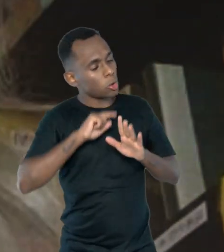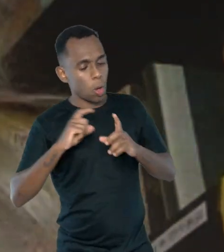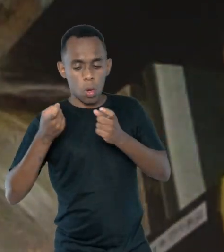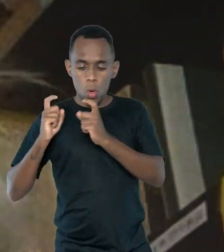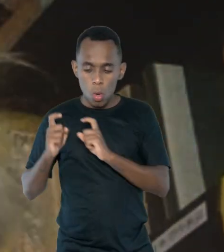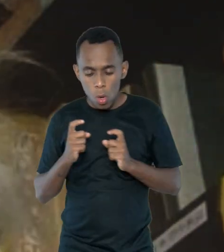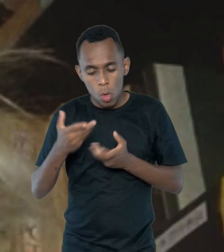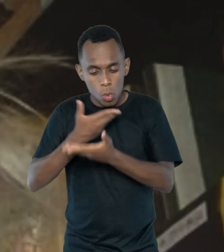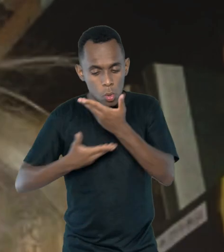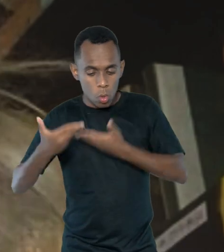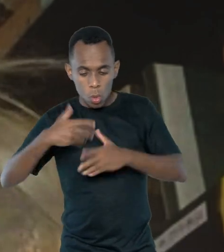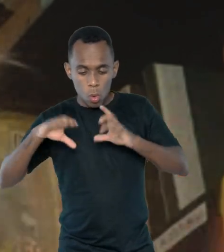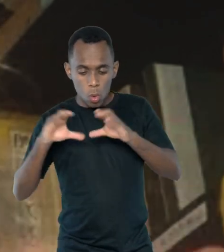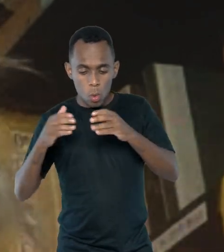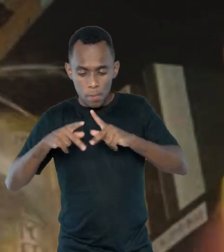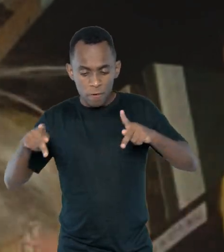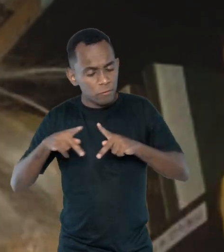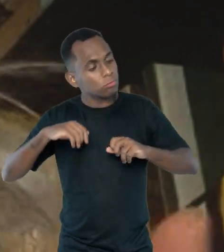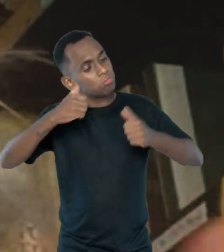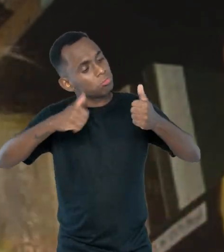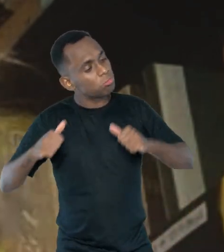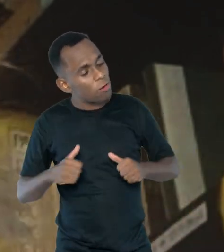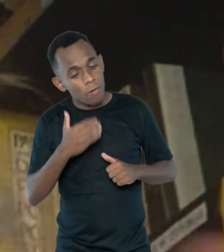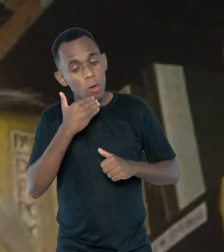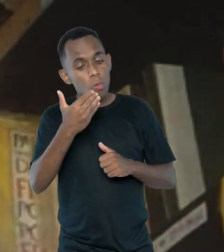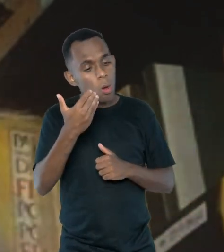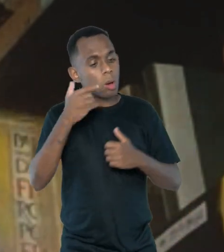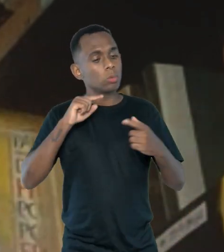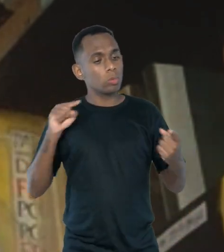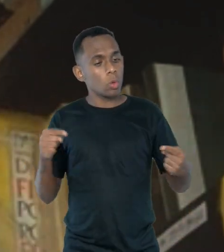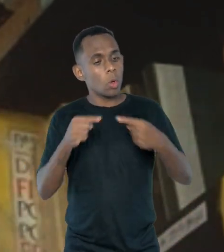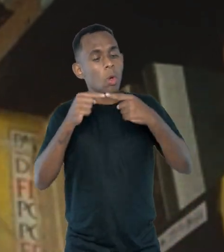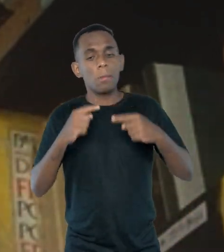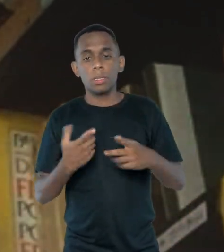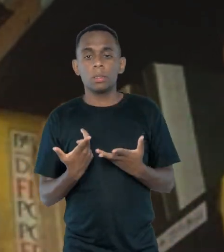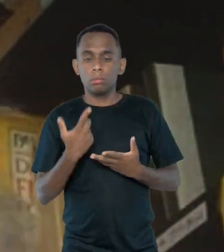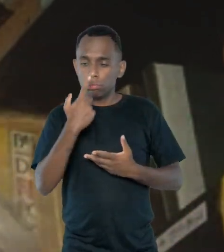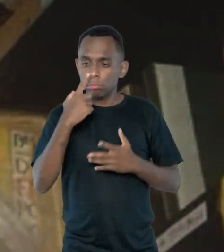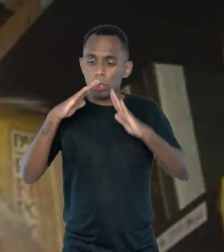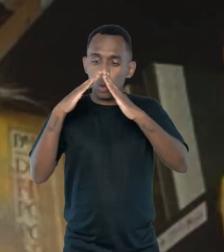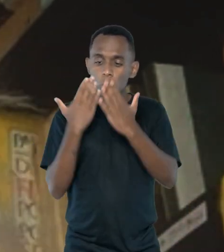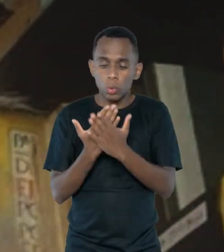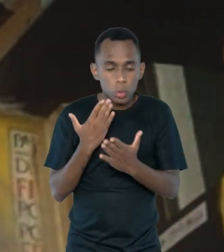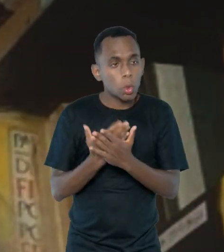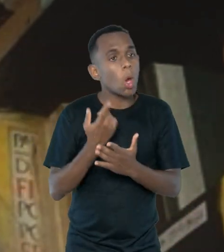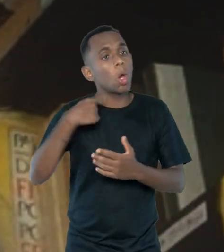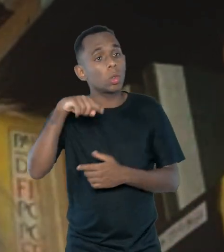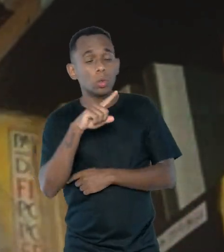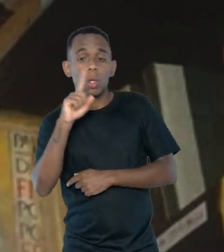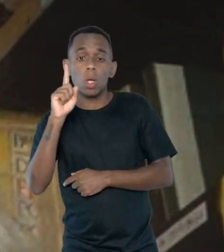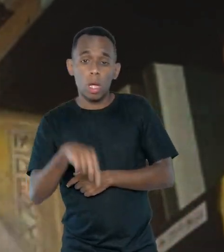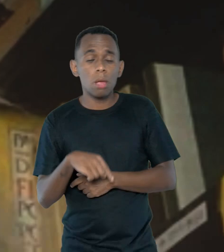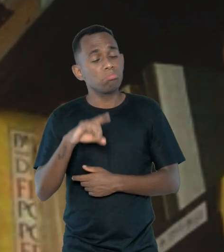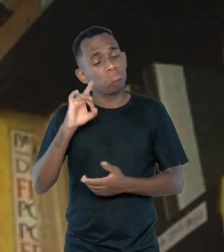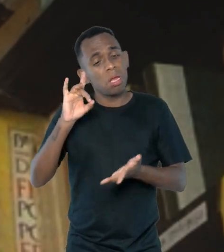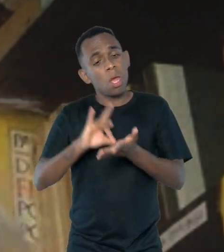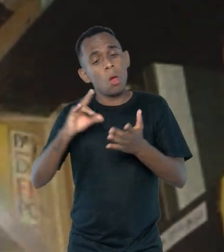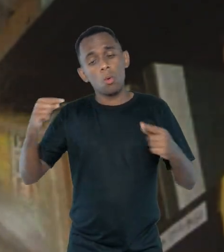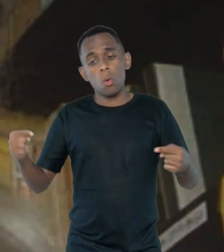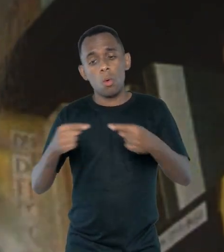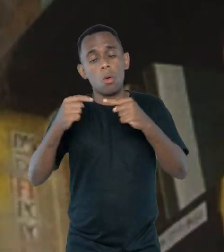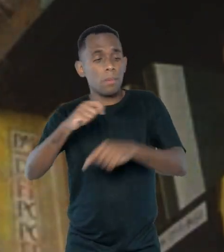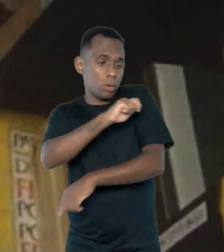os professores, analisa, vê qual que é a linha da escola, a gente considera a realidade do nosso